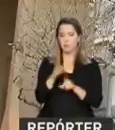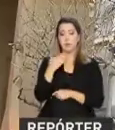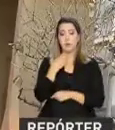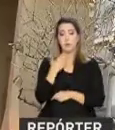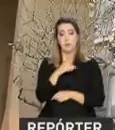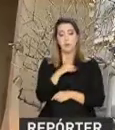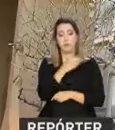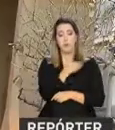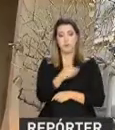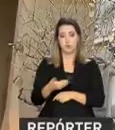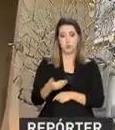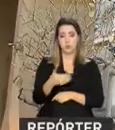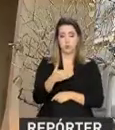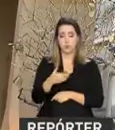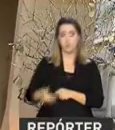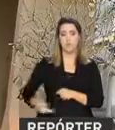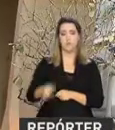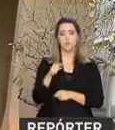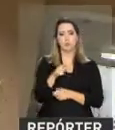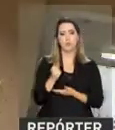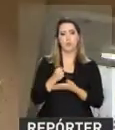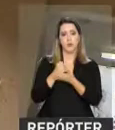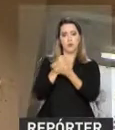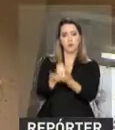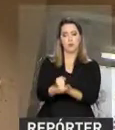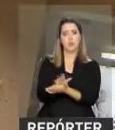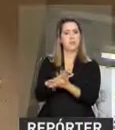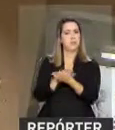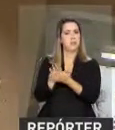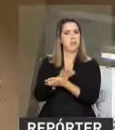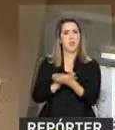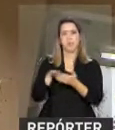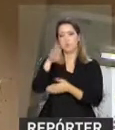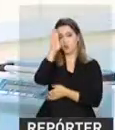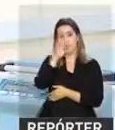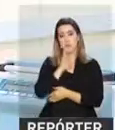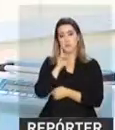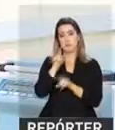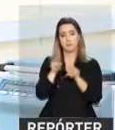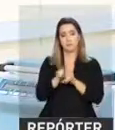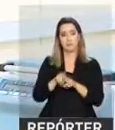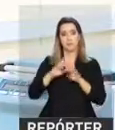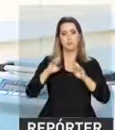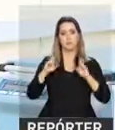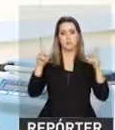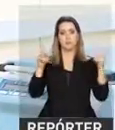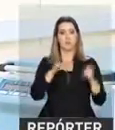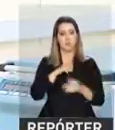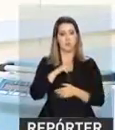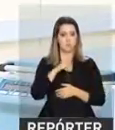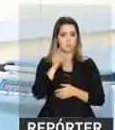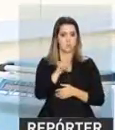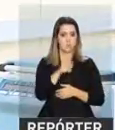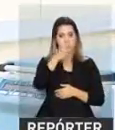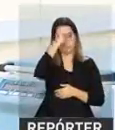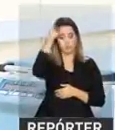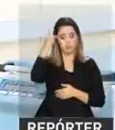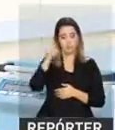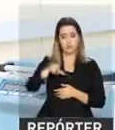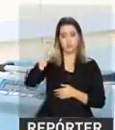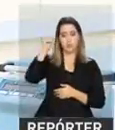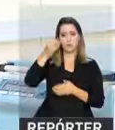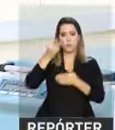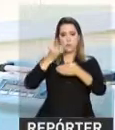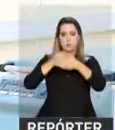A doação em banco público não custa nada para quem doa e nem para quem recebe. Diferente do particular, quem faz a opção